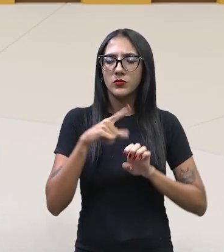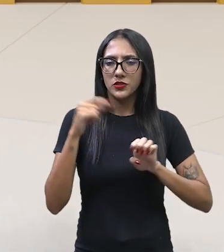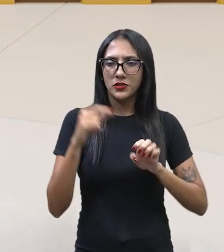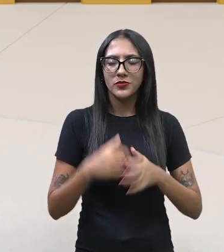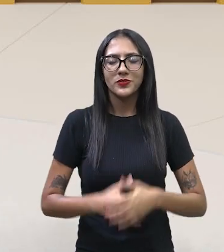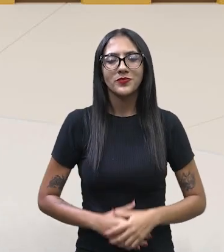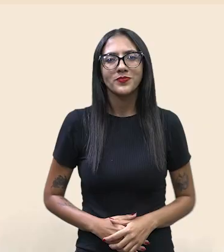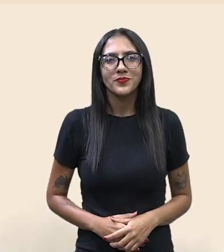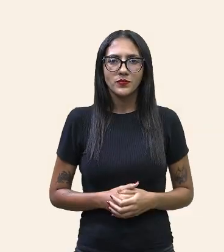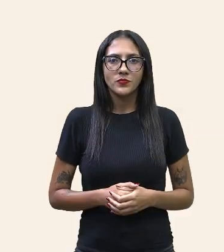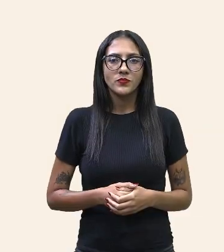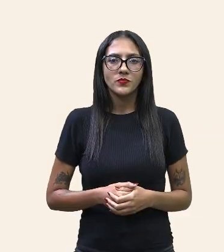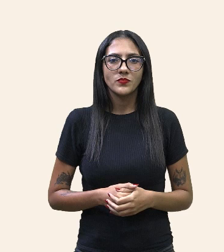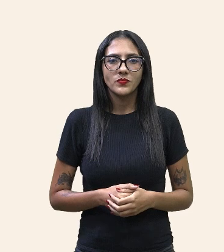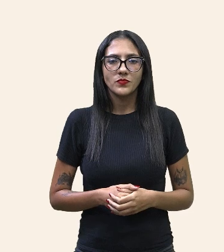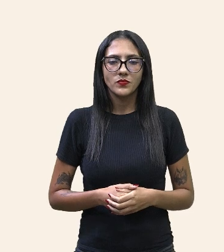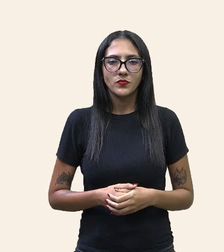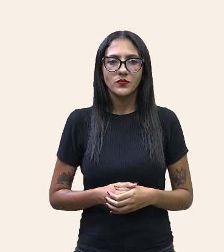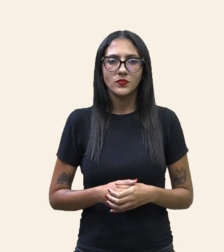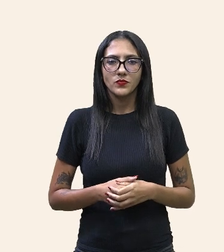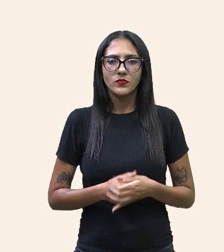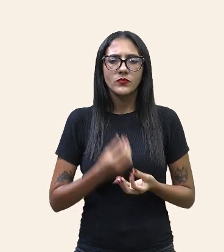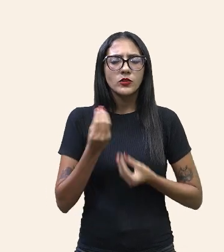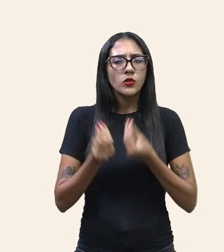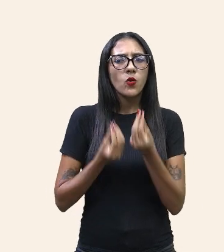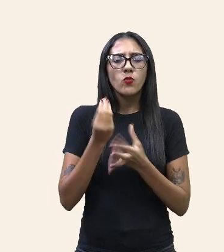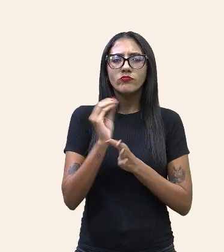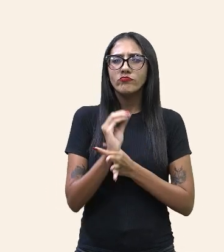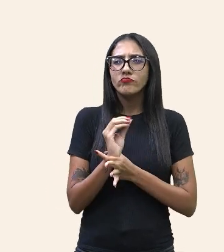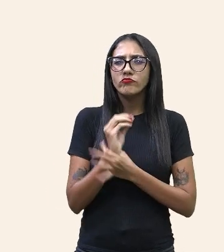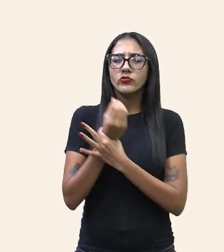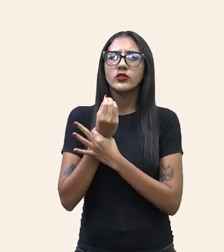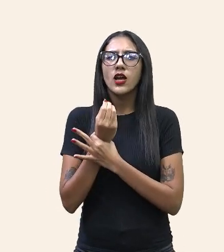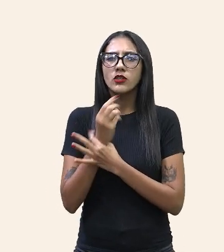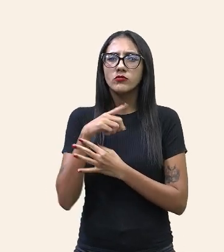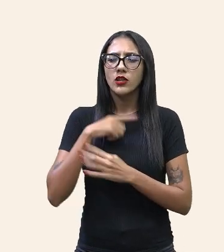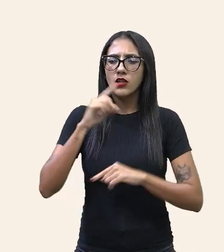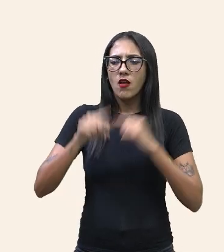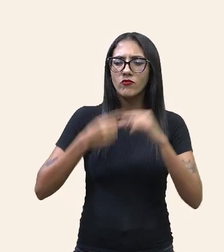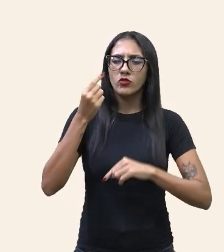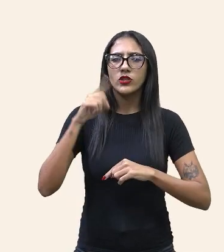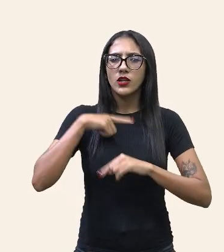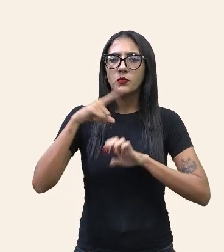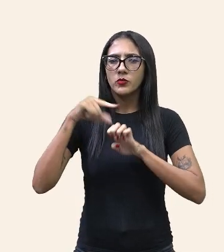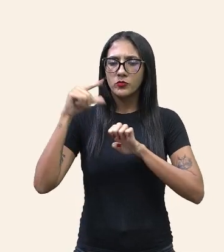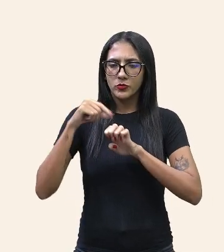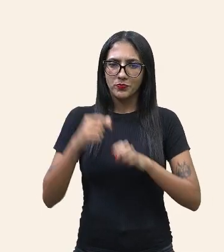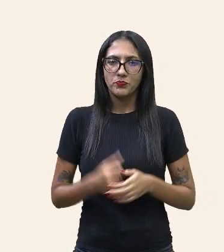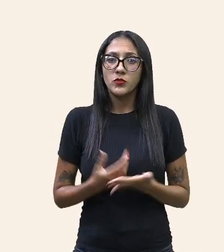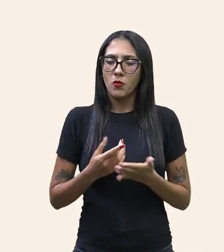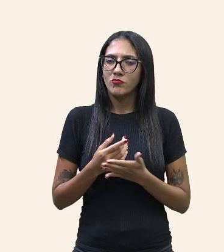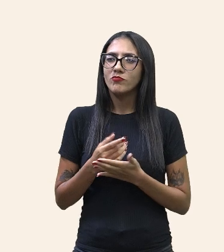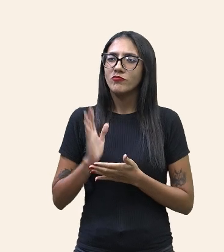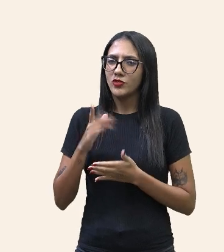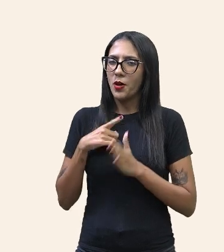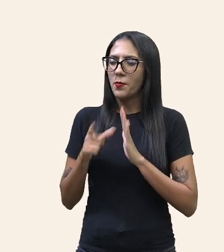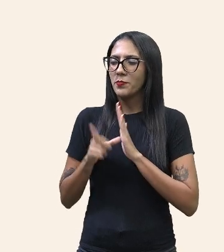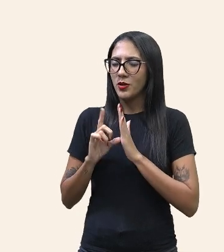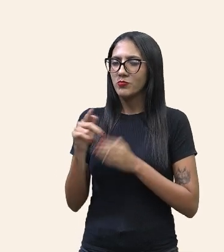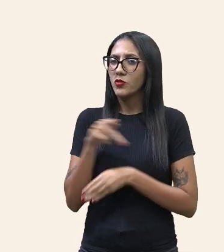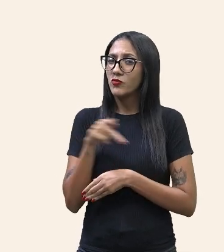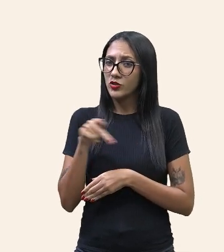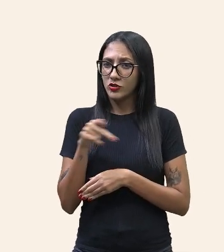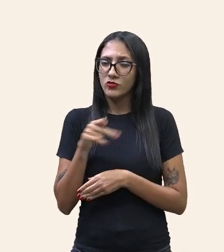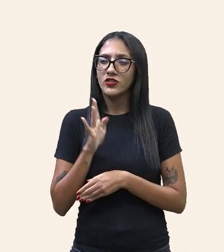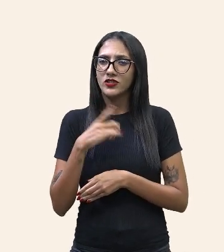lá. Como garantir o sucesso do seu empreendimento? Então, a professora Manuela já deu vários exemplos aqui, né? Da gente também,